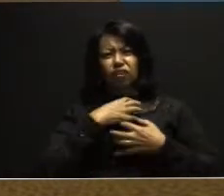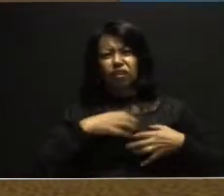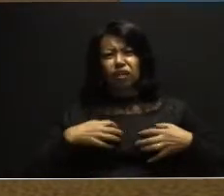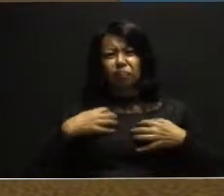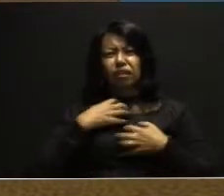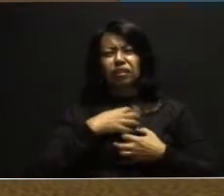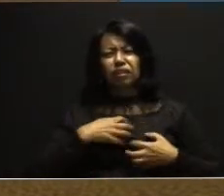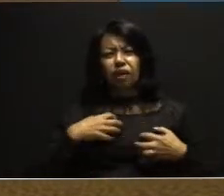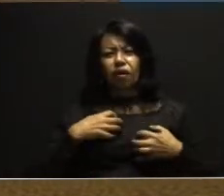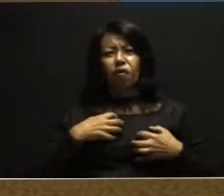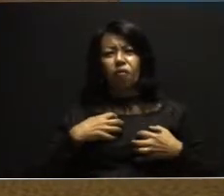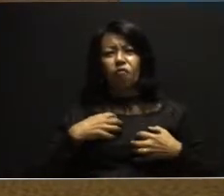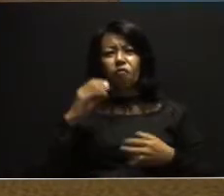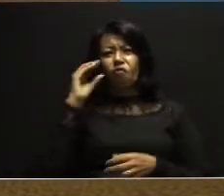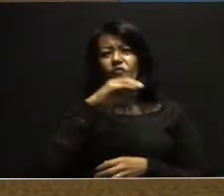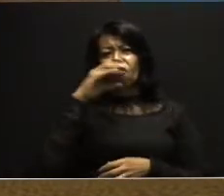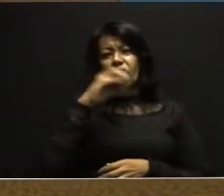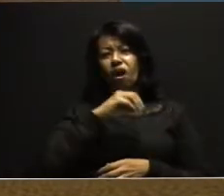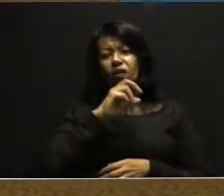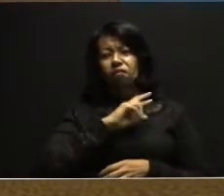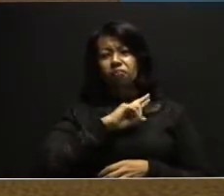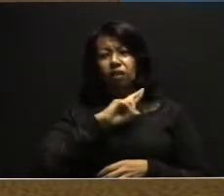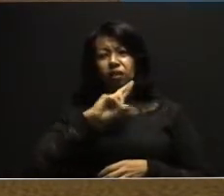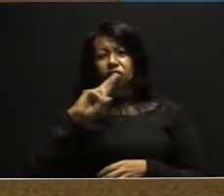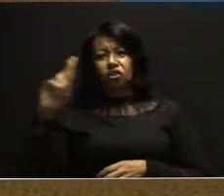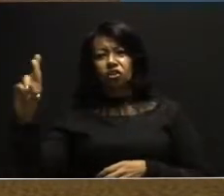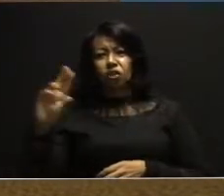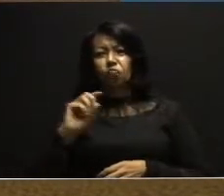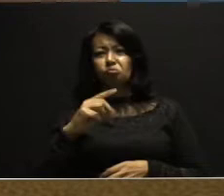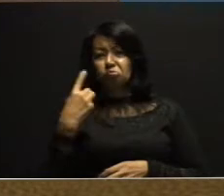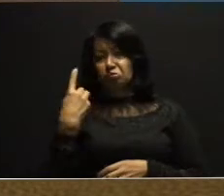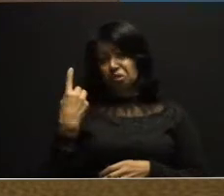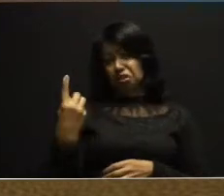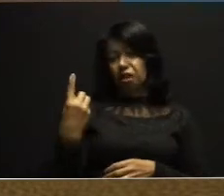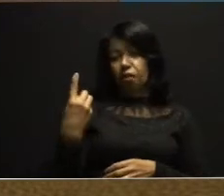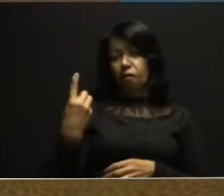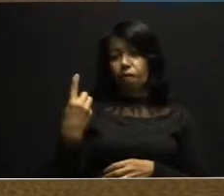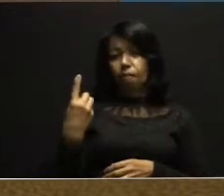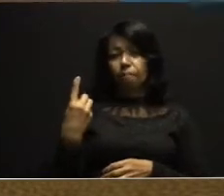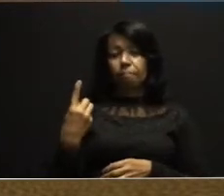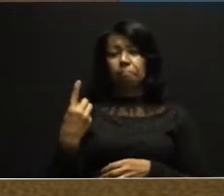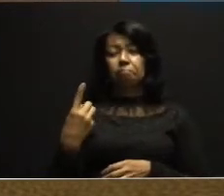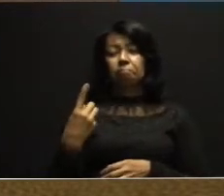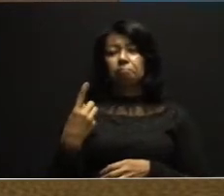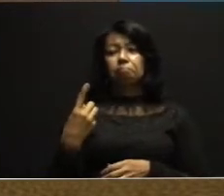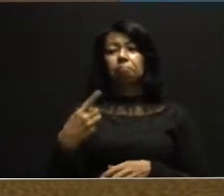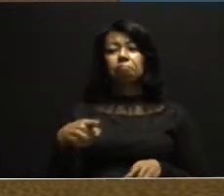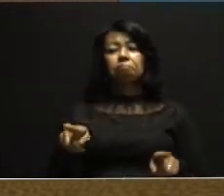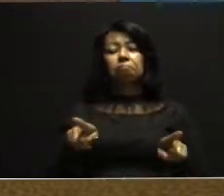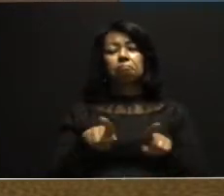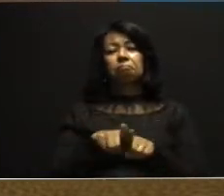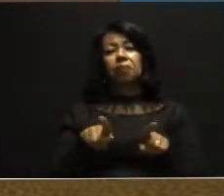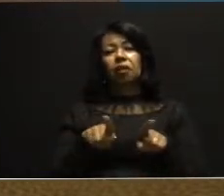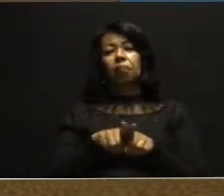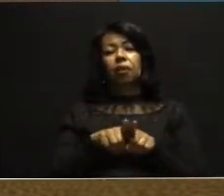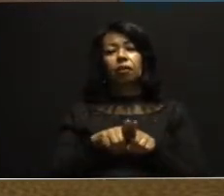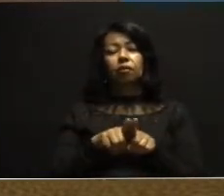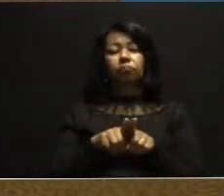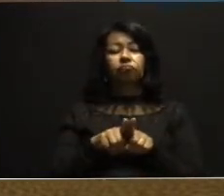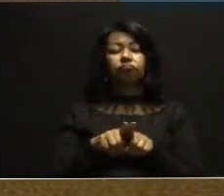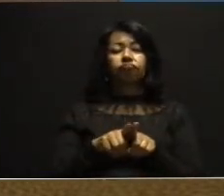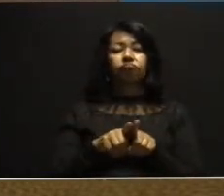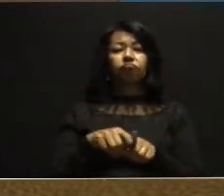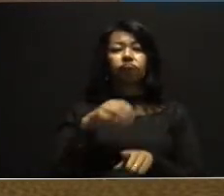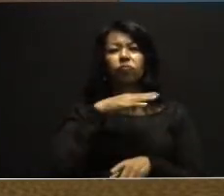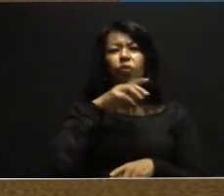enfraquecimento da prática religiosa, à solidão, até à prática do suicídio. Inclusive,